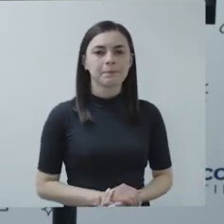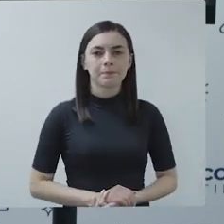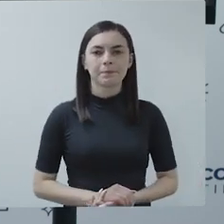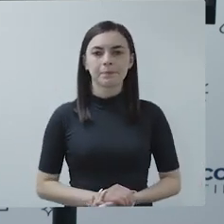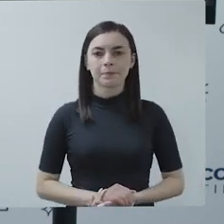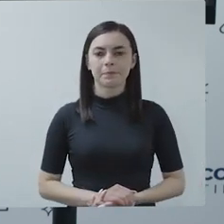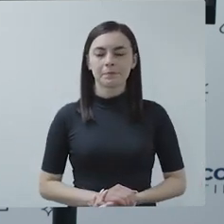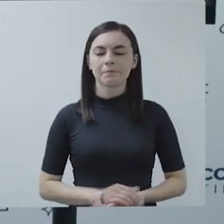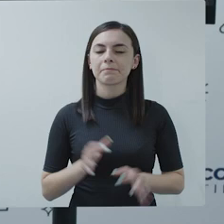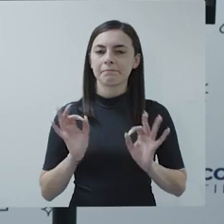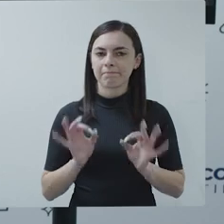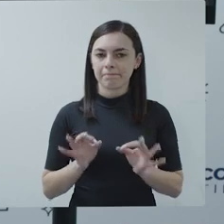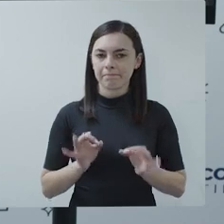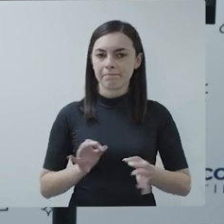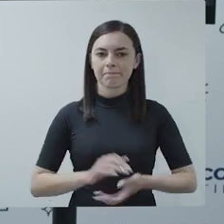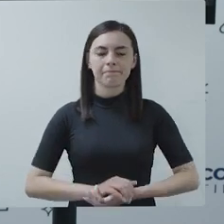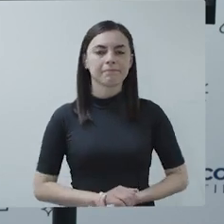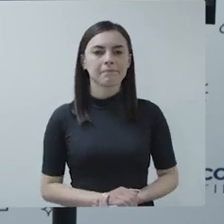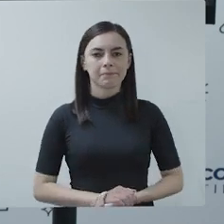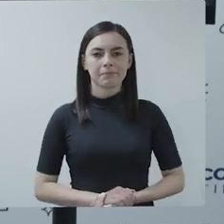Aqui, isso mesmo.